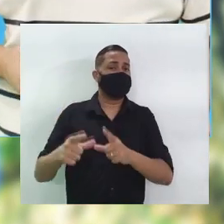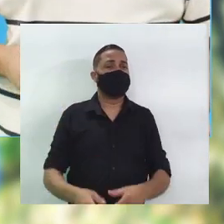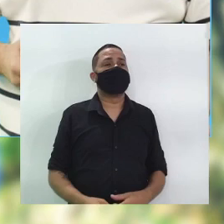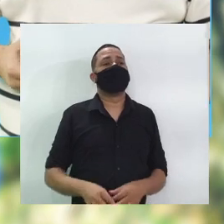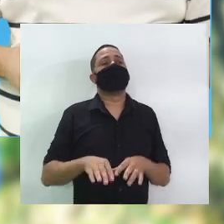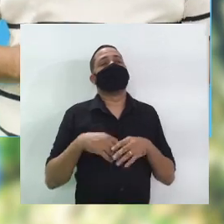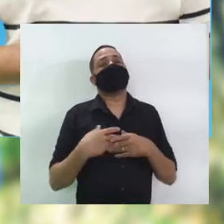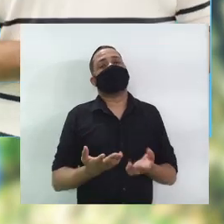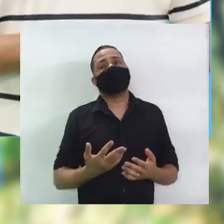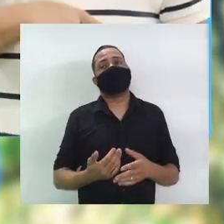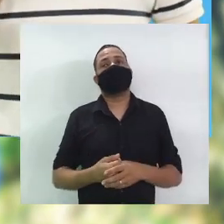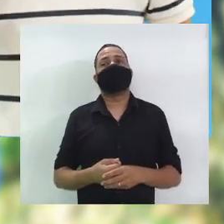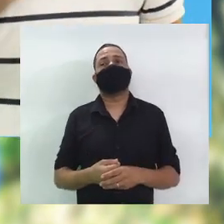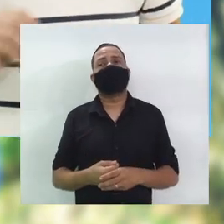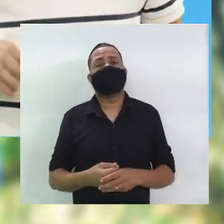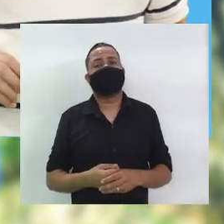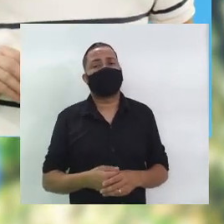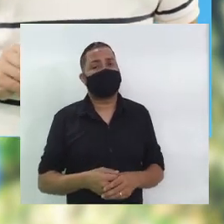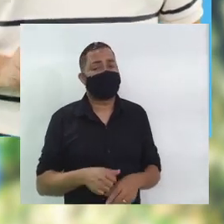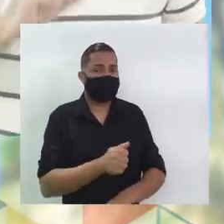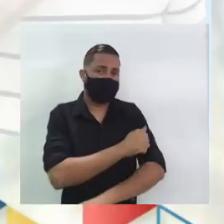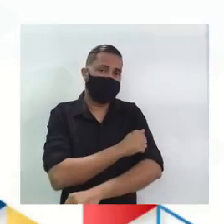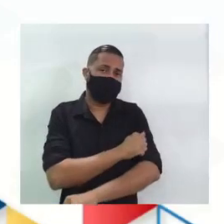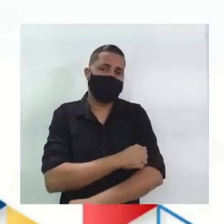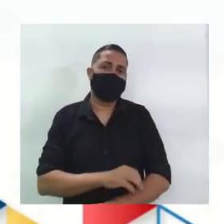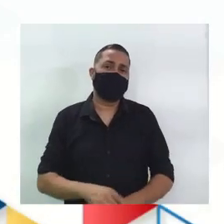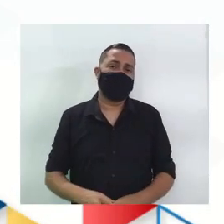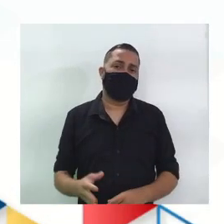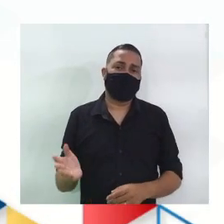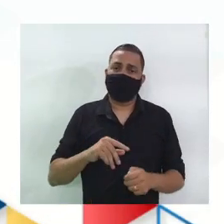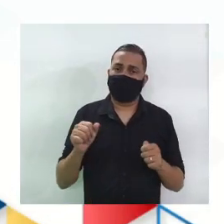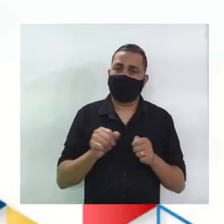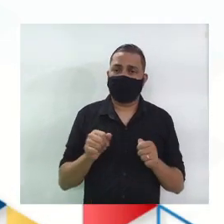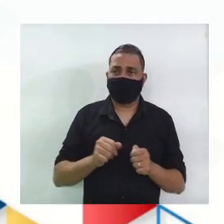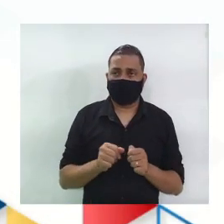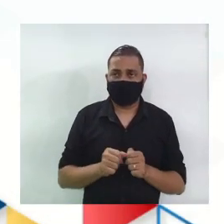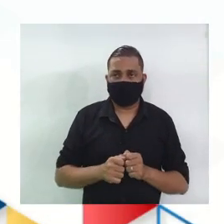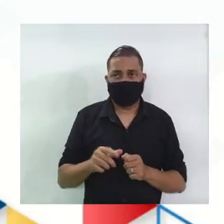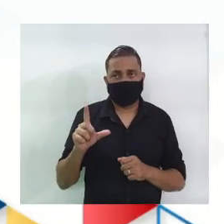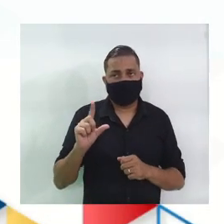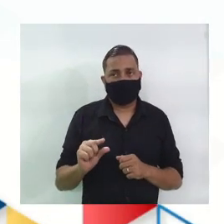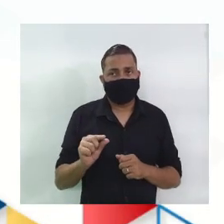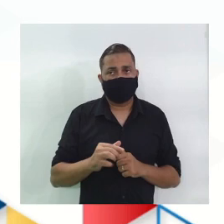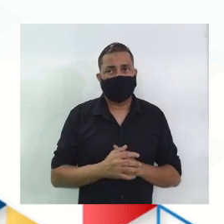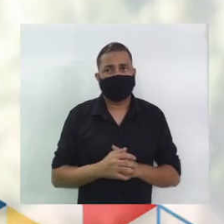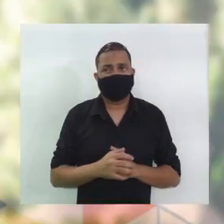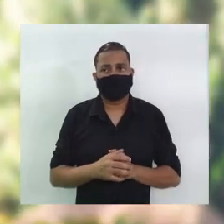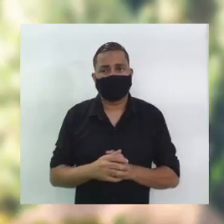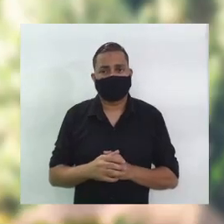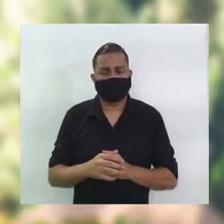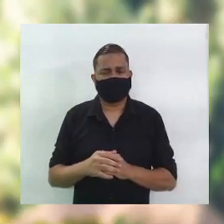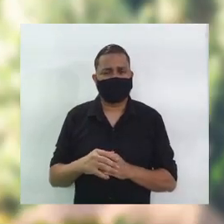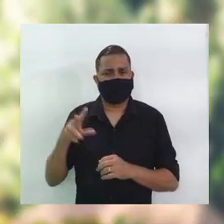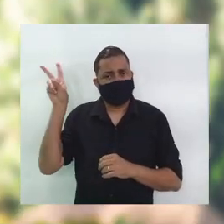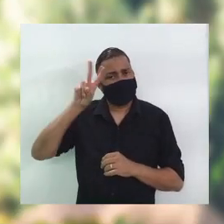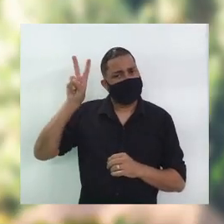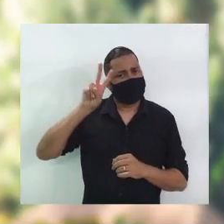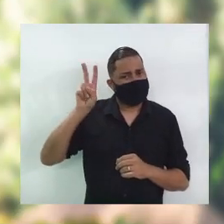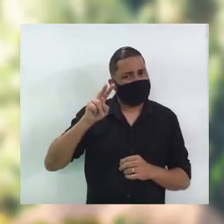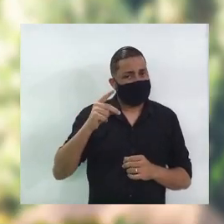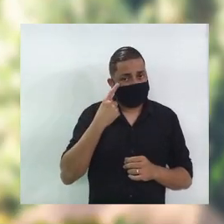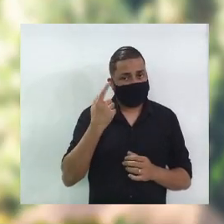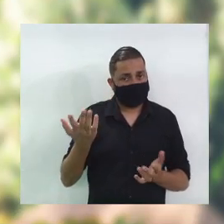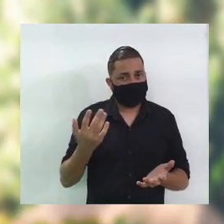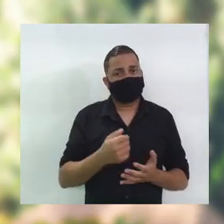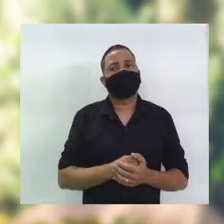tradicional. E é isso aí. É isso aí, estudante. Vamos fazer aqui uma pequena recapitulação daquilo que nós